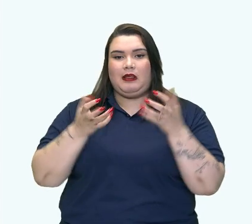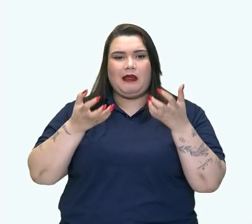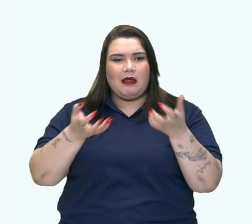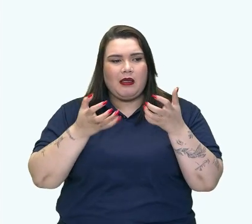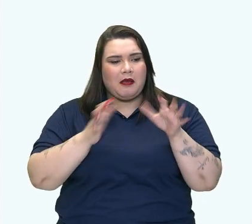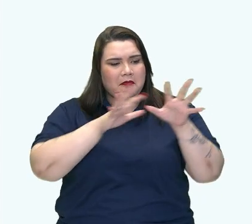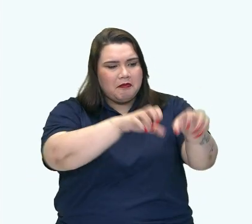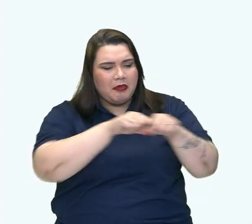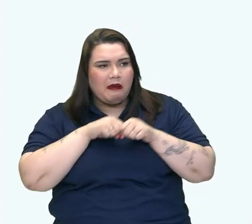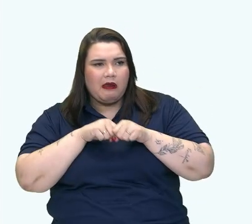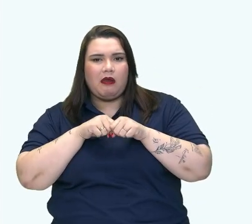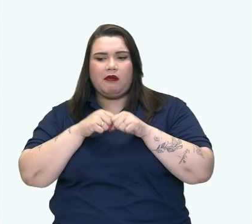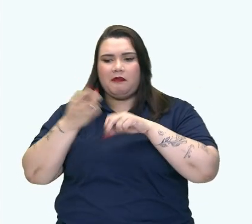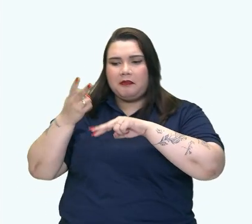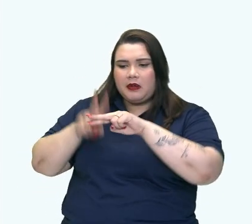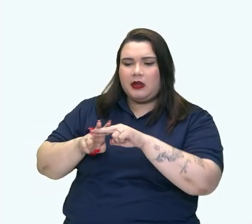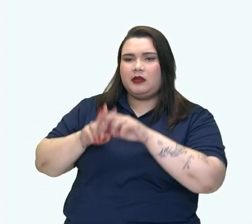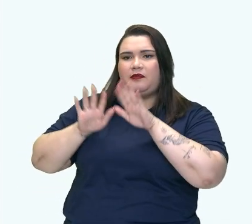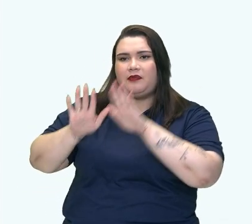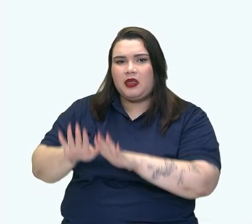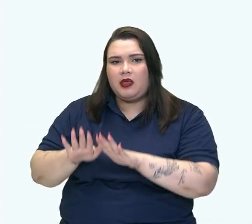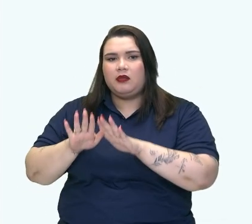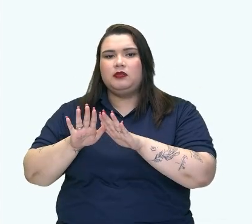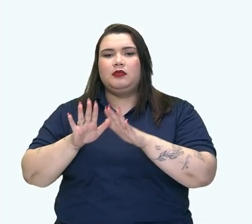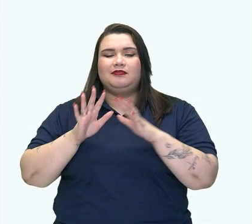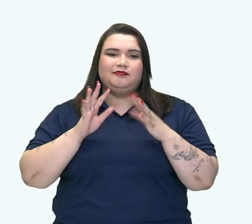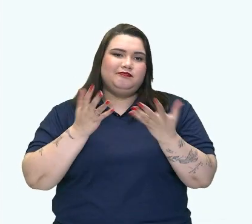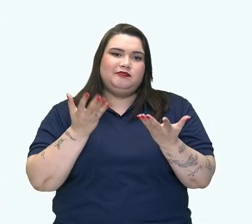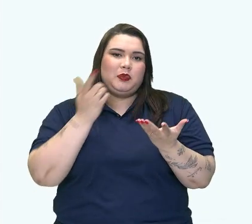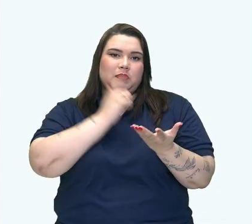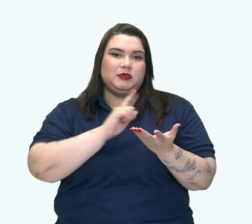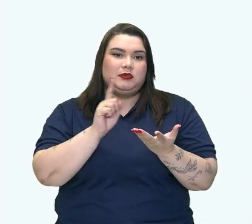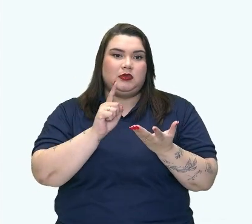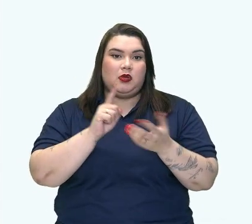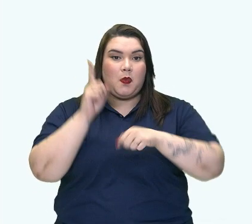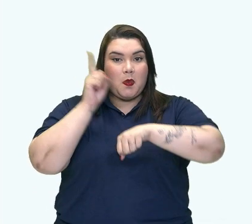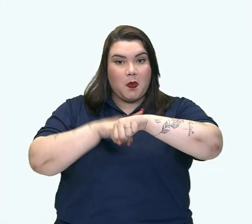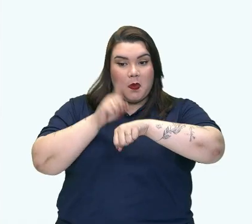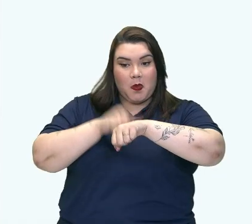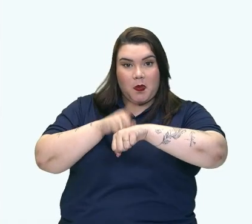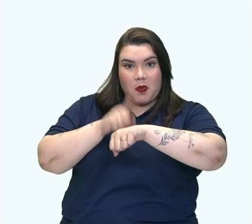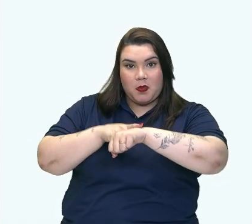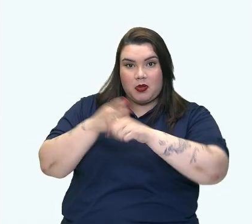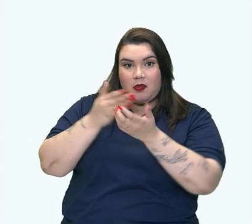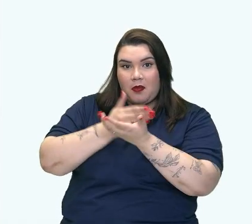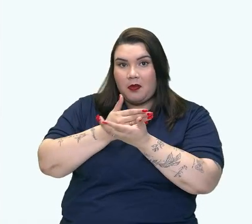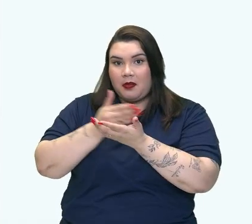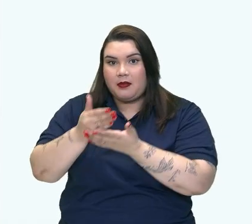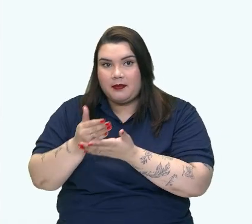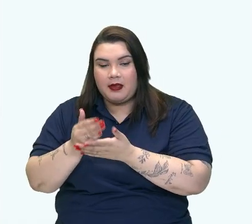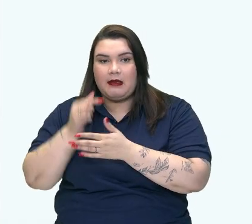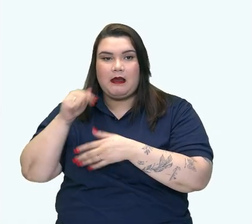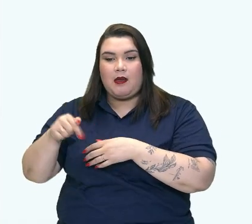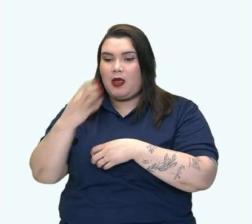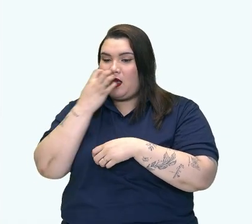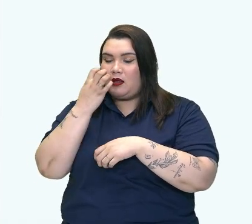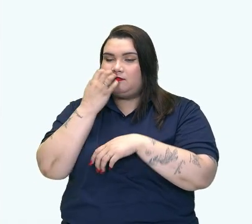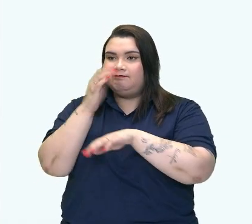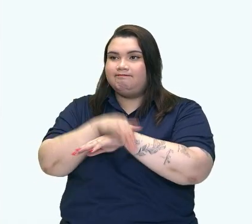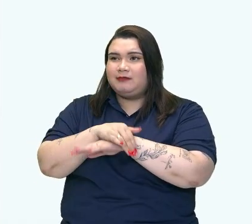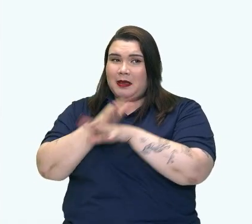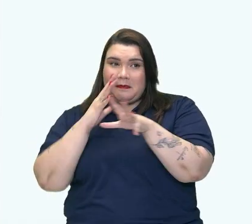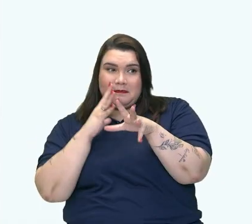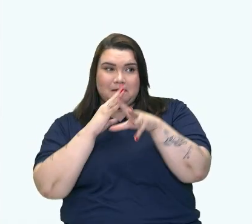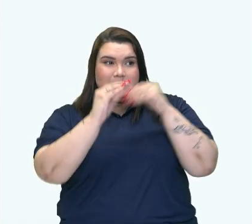Quiseram prendê-lo, distraí-lo, tudo em vão. Quando ia chegando aquela hora, ele disparava